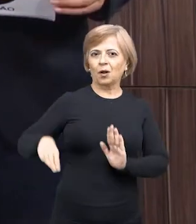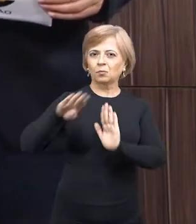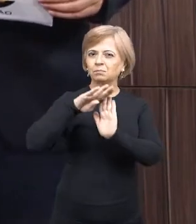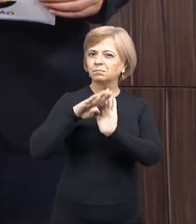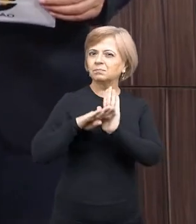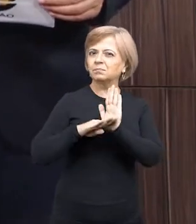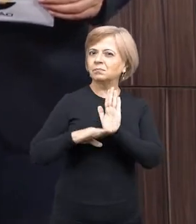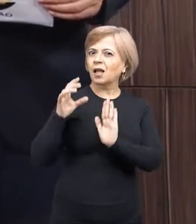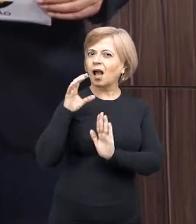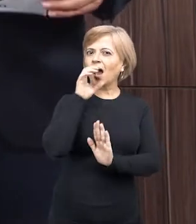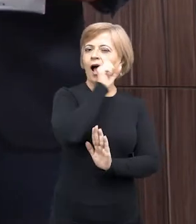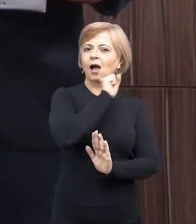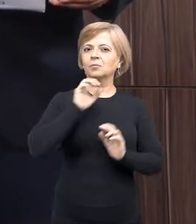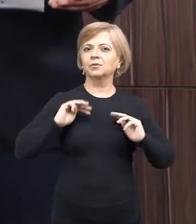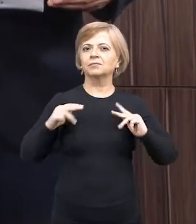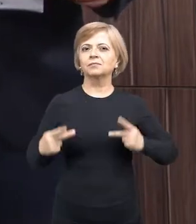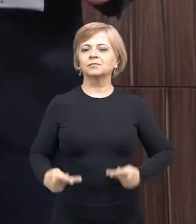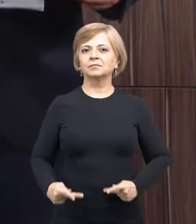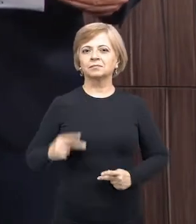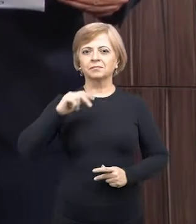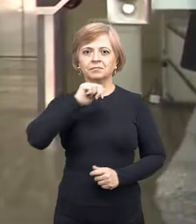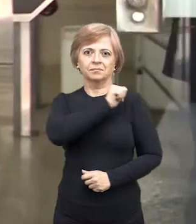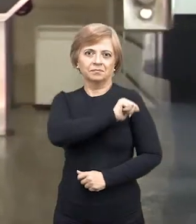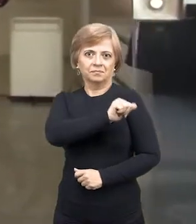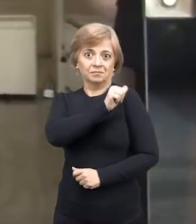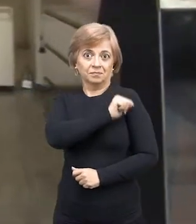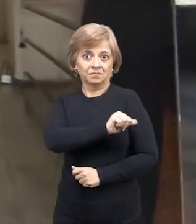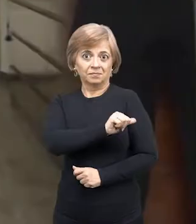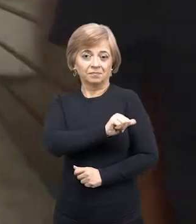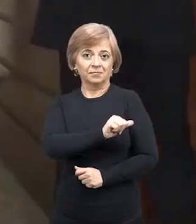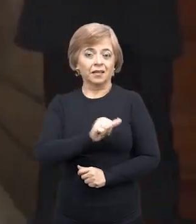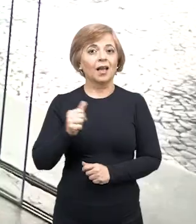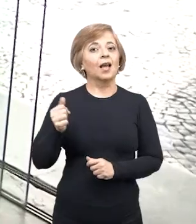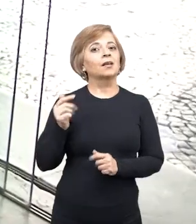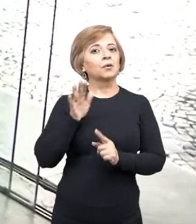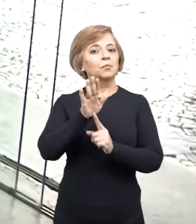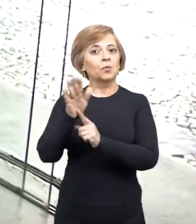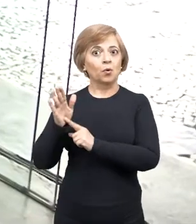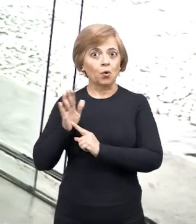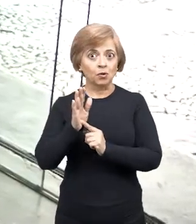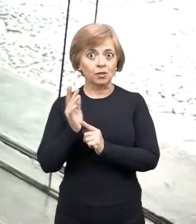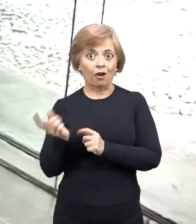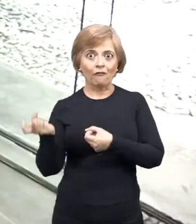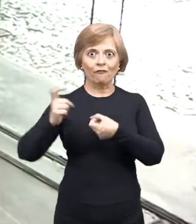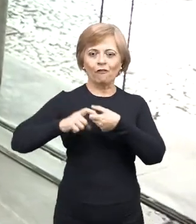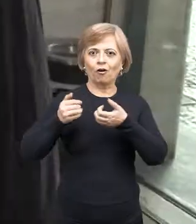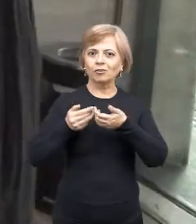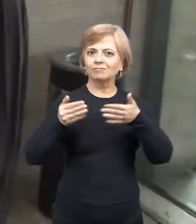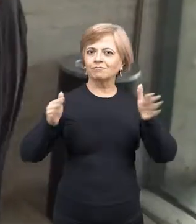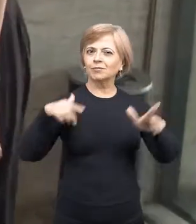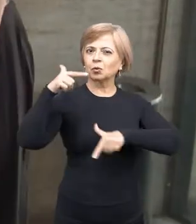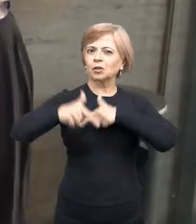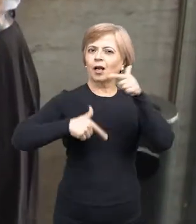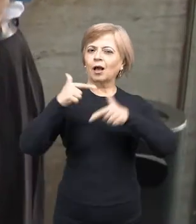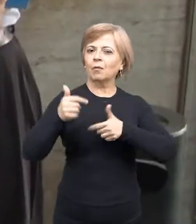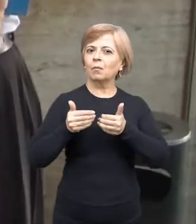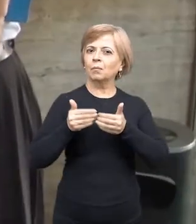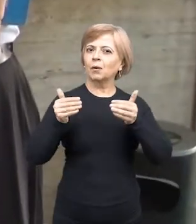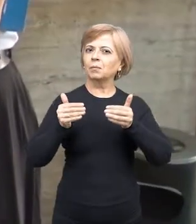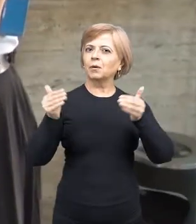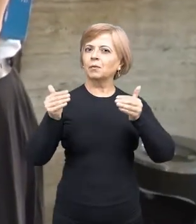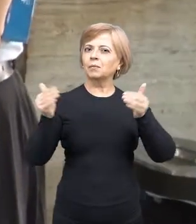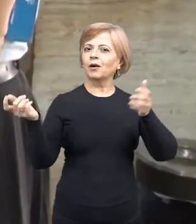do MPRJ, que estipulou a volta das atividades presenciais na instituição de forma gradual